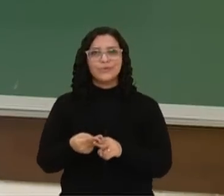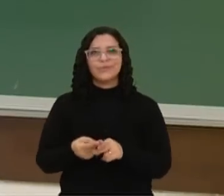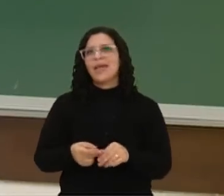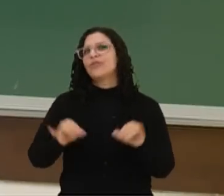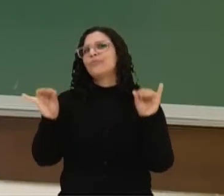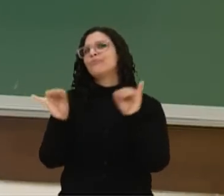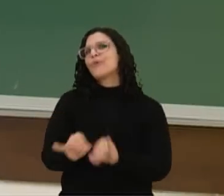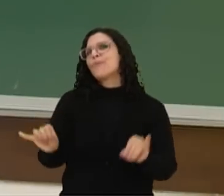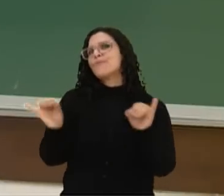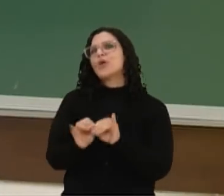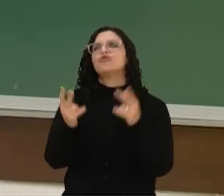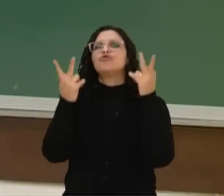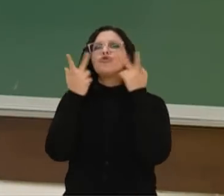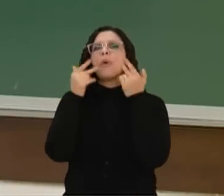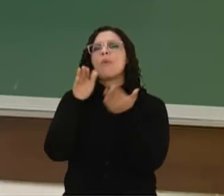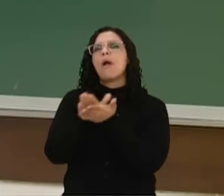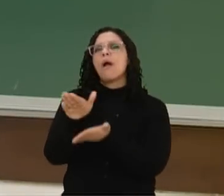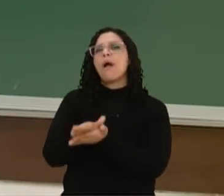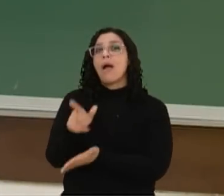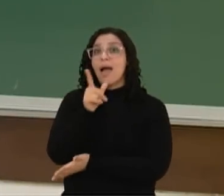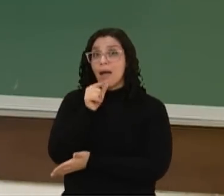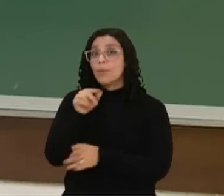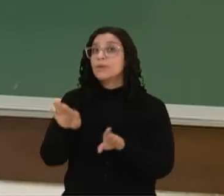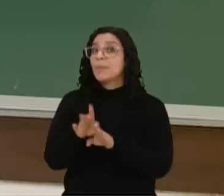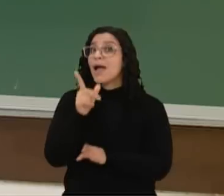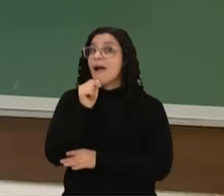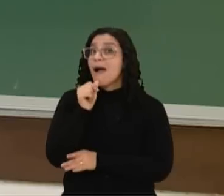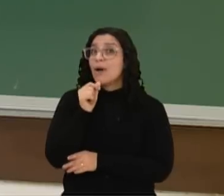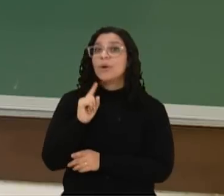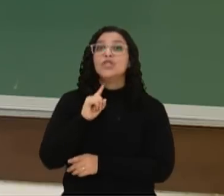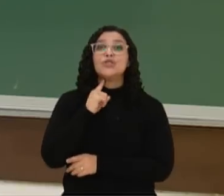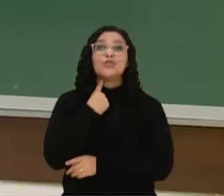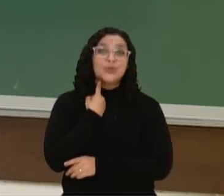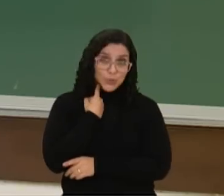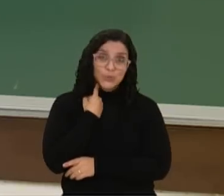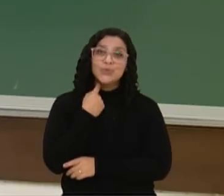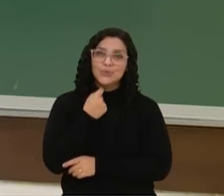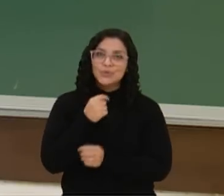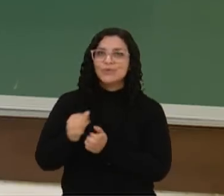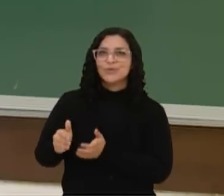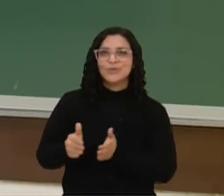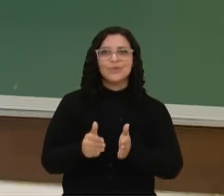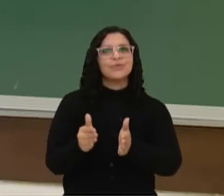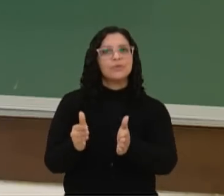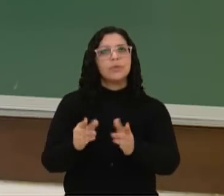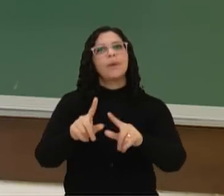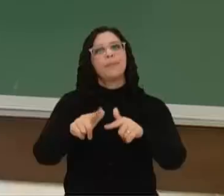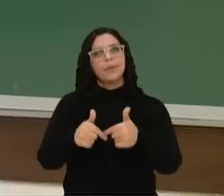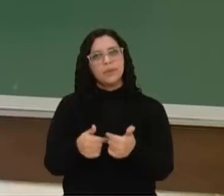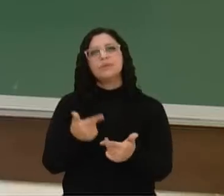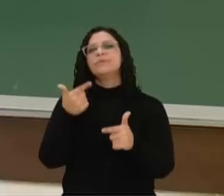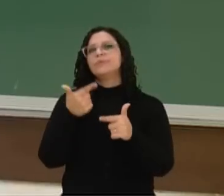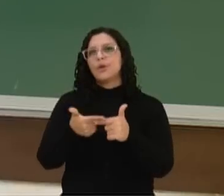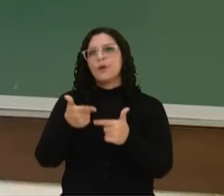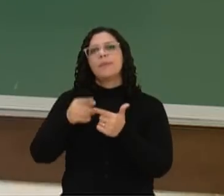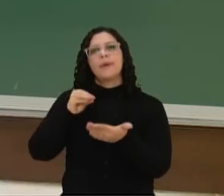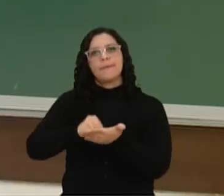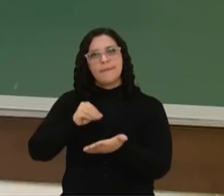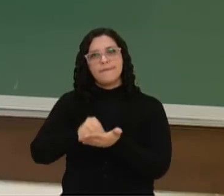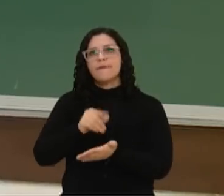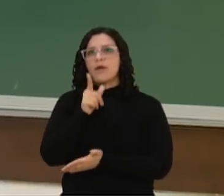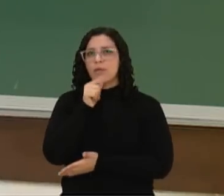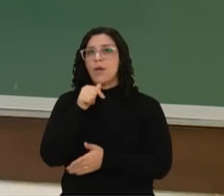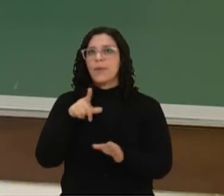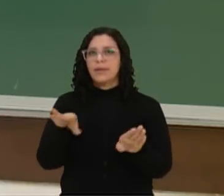que é o desperdício, a contaminação e a poluição dessas áreas onde são feitas